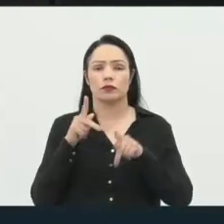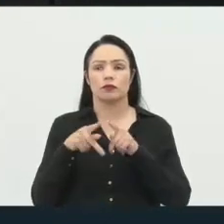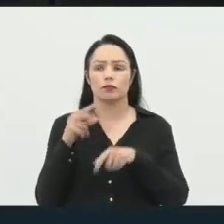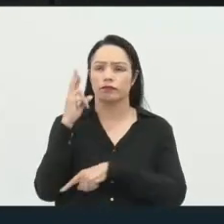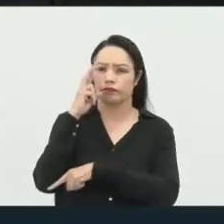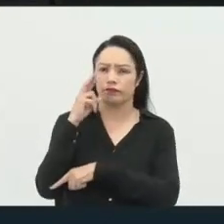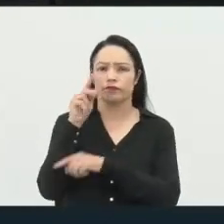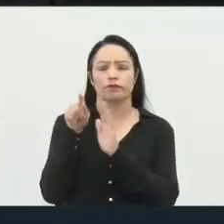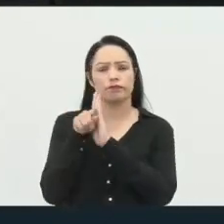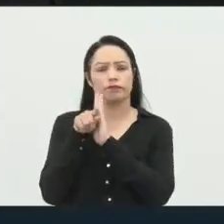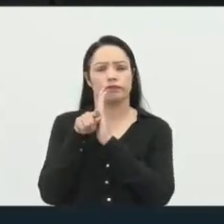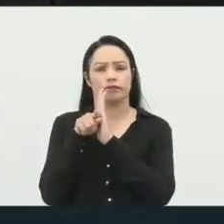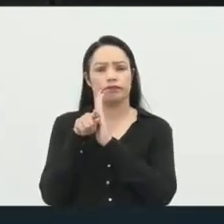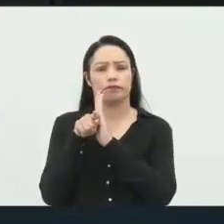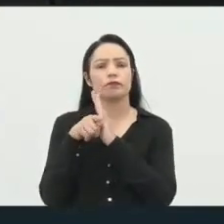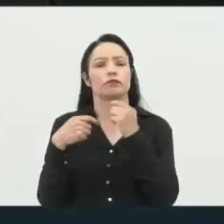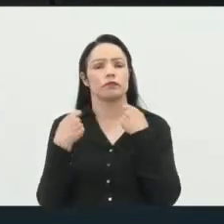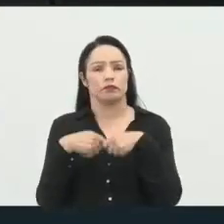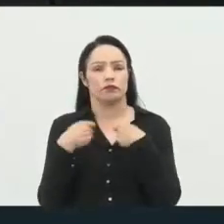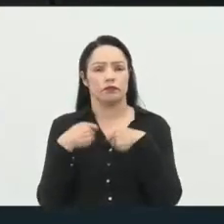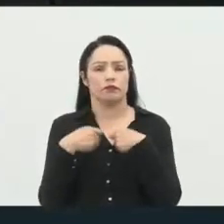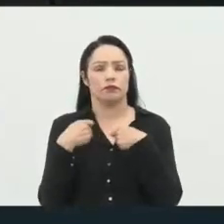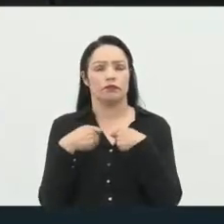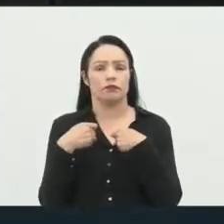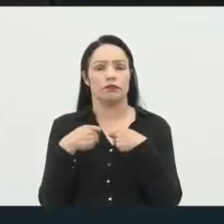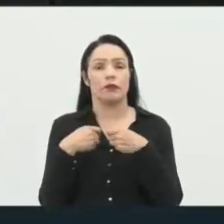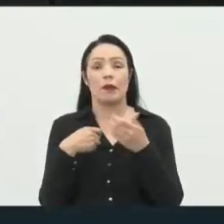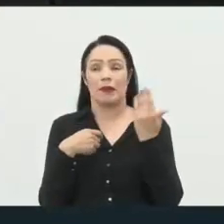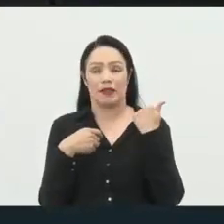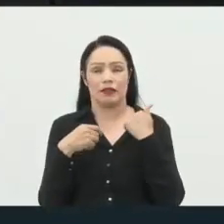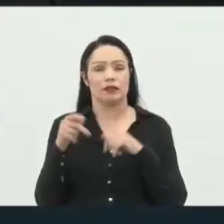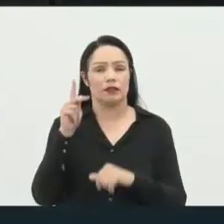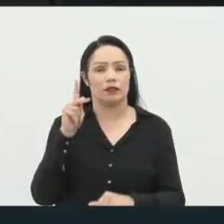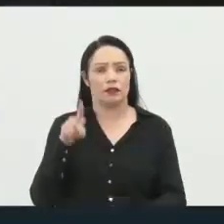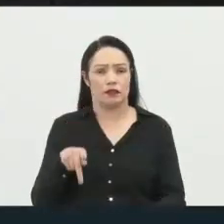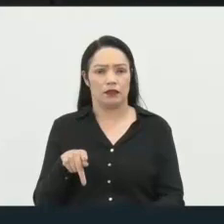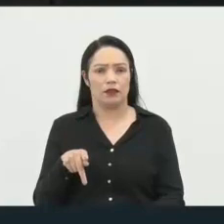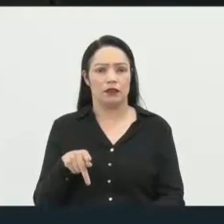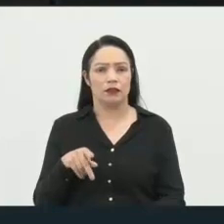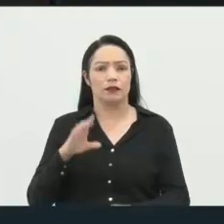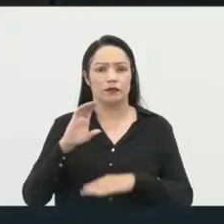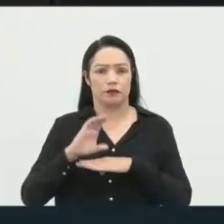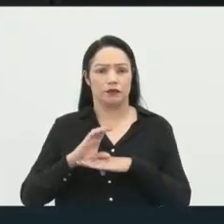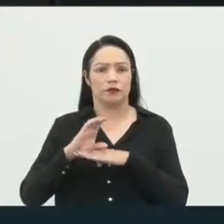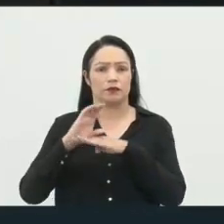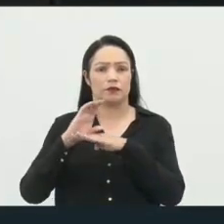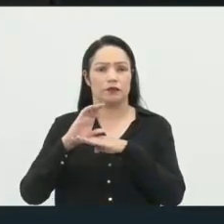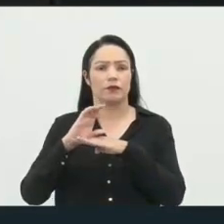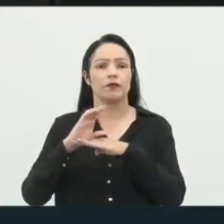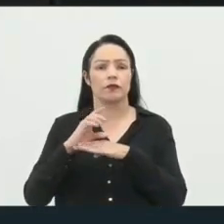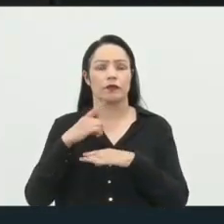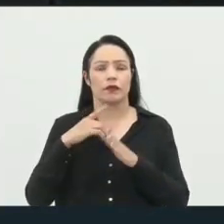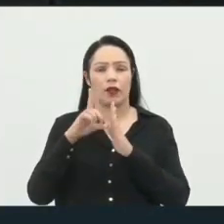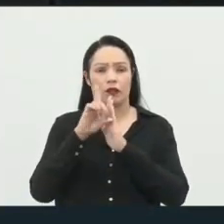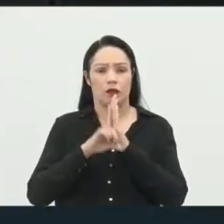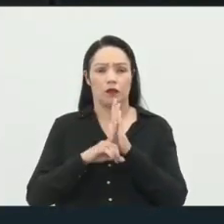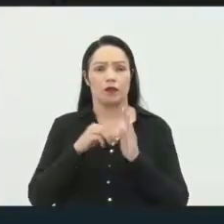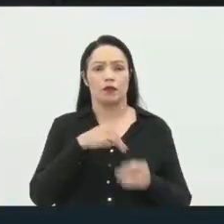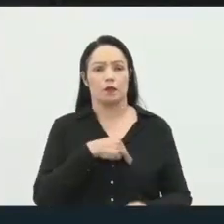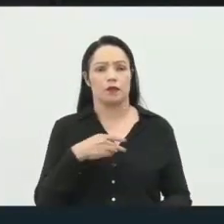e na ocasião a senhora Presidente do Conselho Municipal de Saúde empretou um documento no Ministério Público